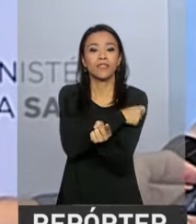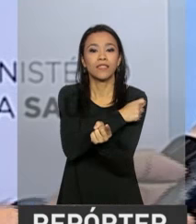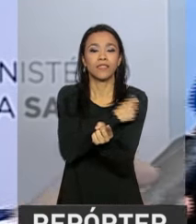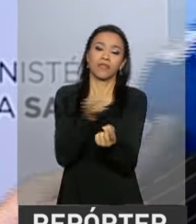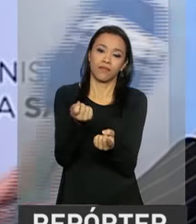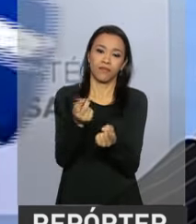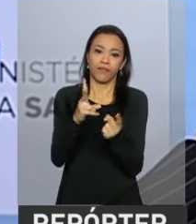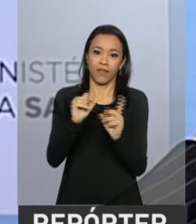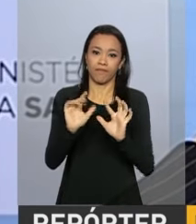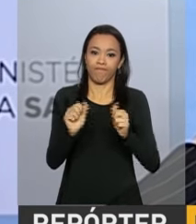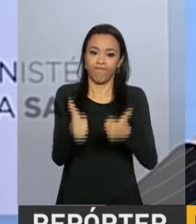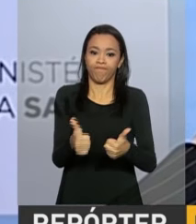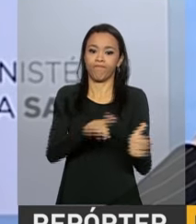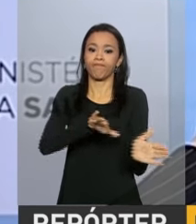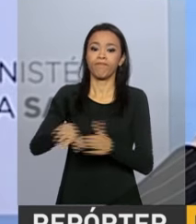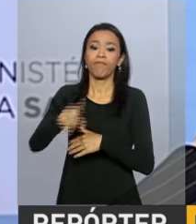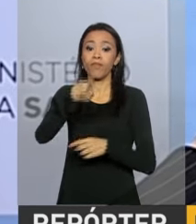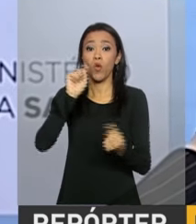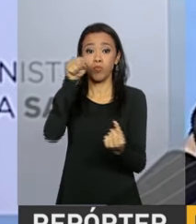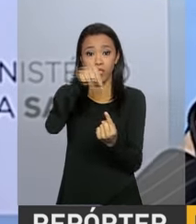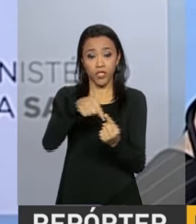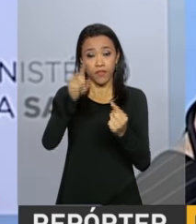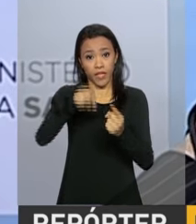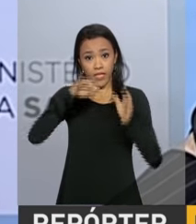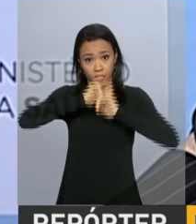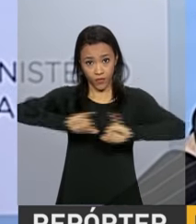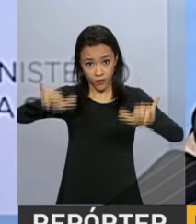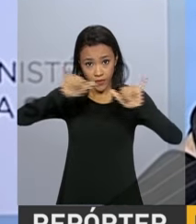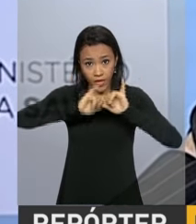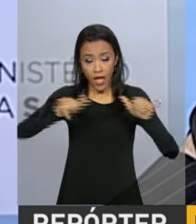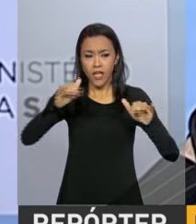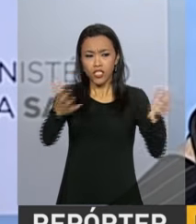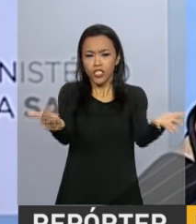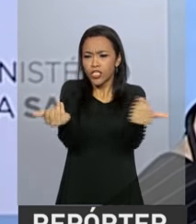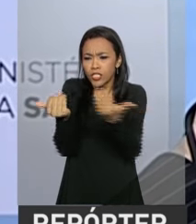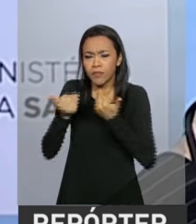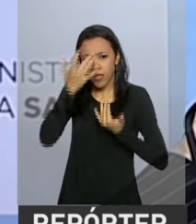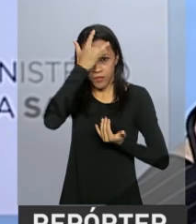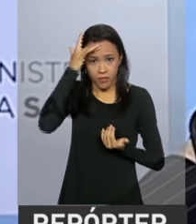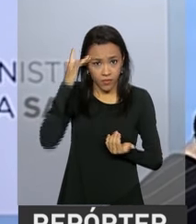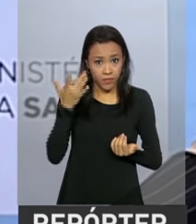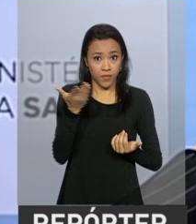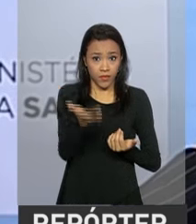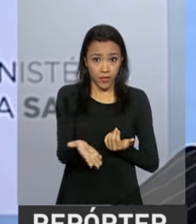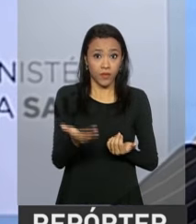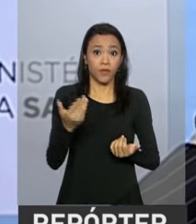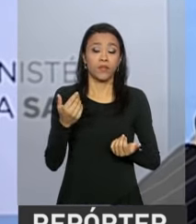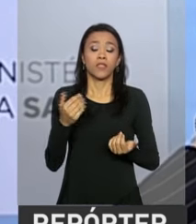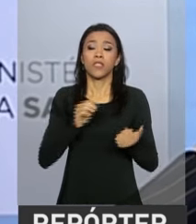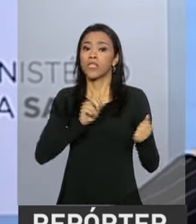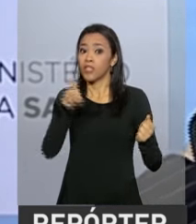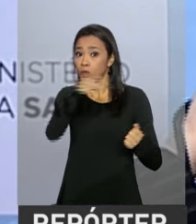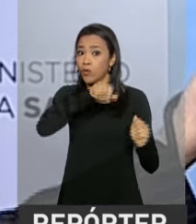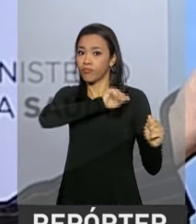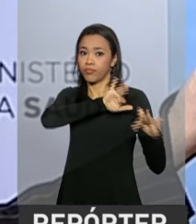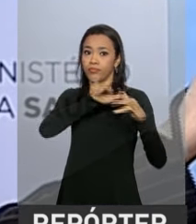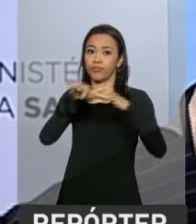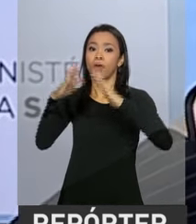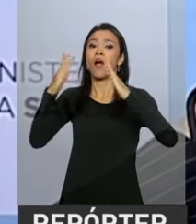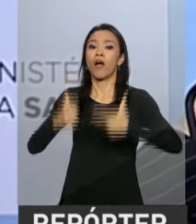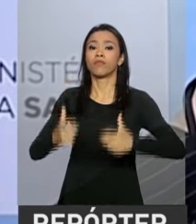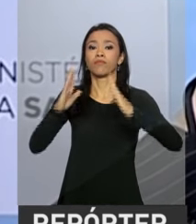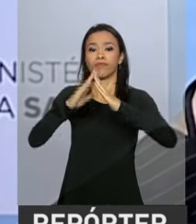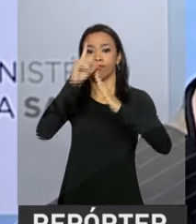é que, já que fazemos uma campanha de vacinação, mobilizamos as pessoas para que vão até os postos de saúde, façamos